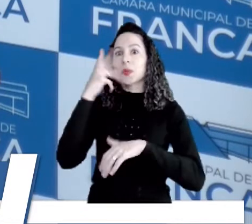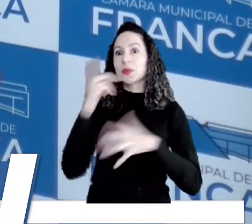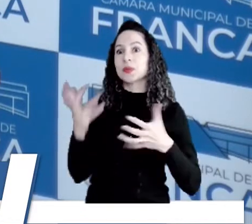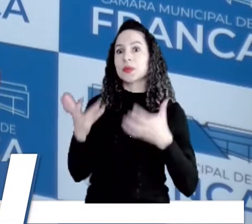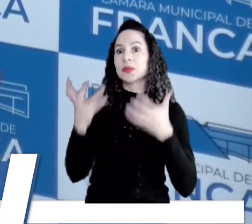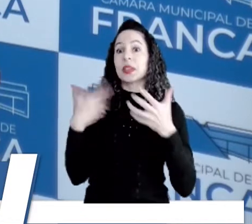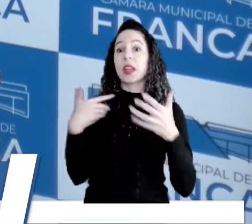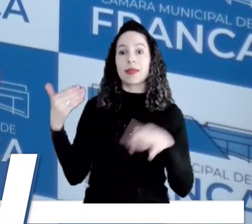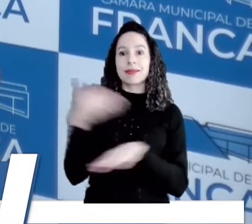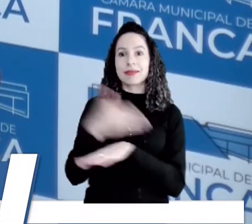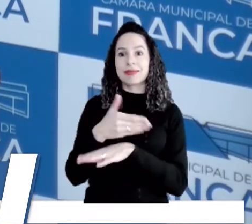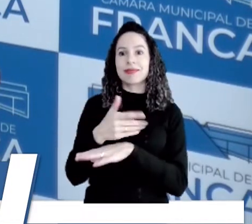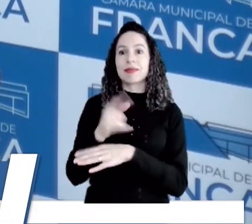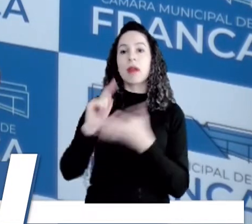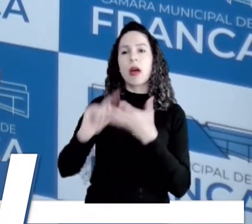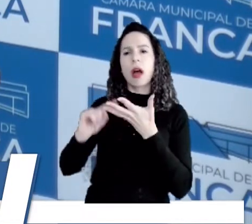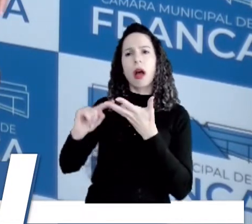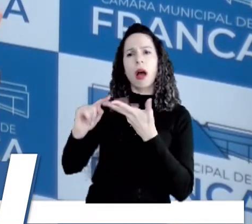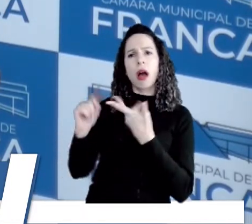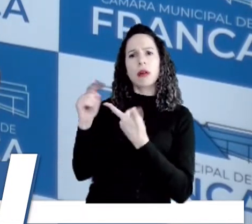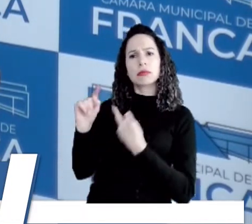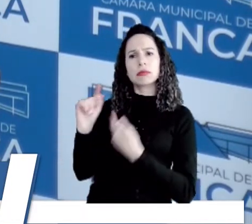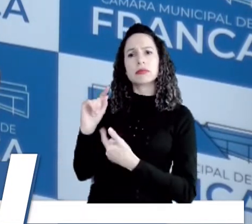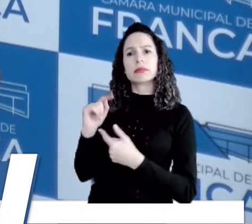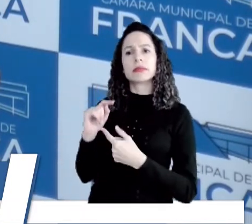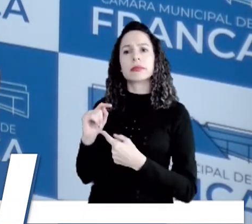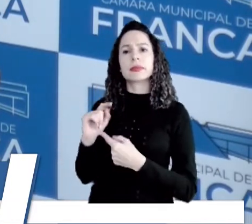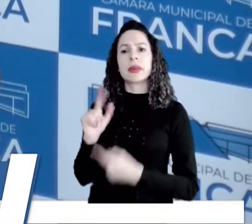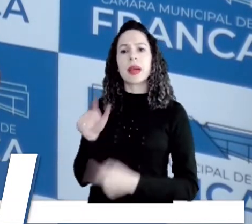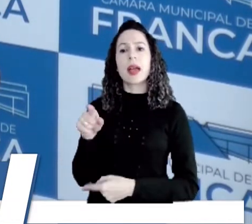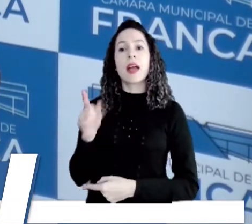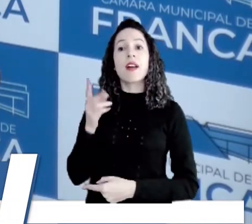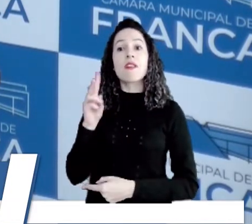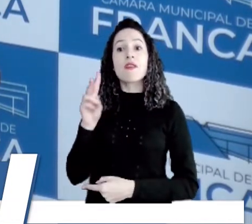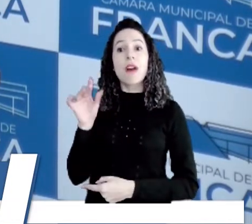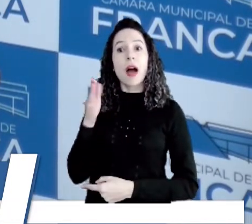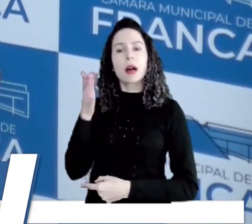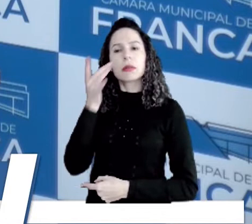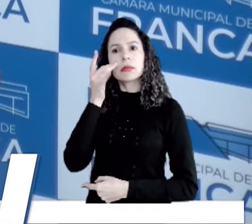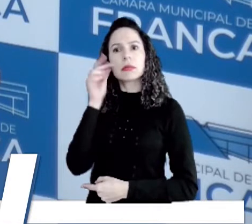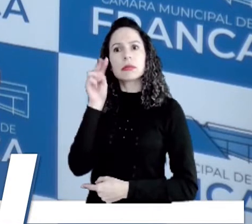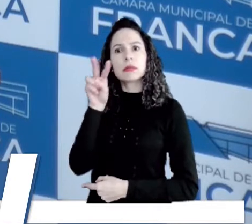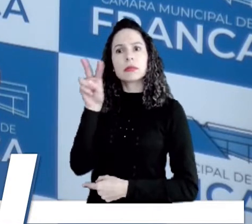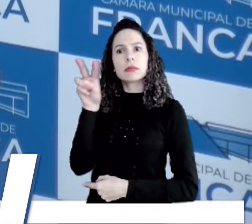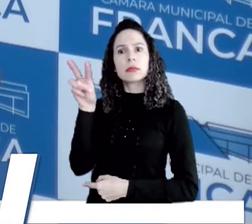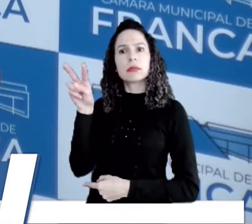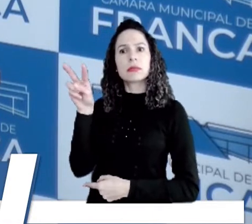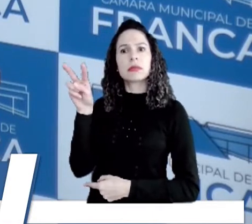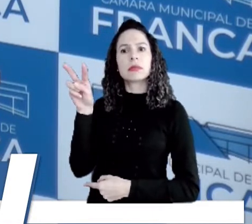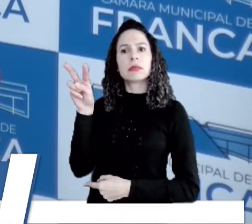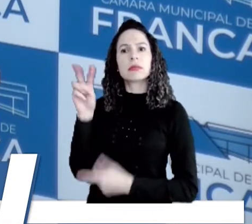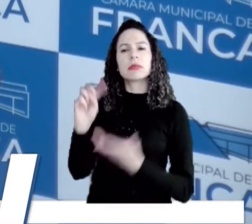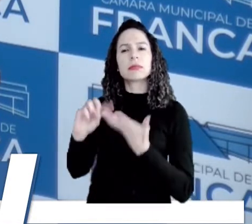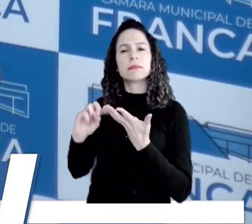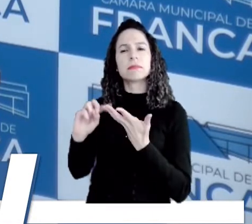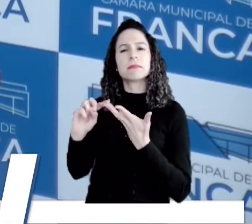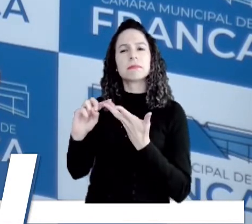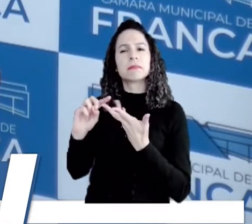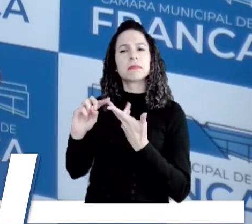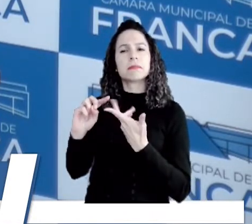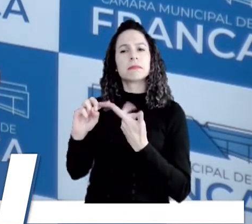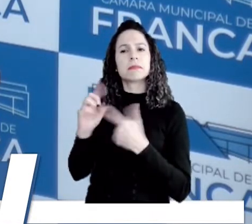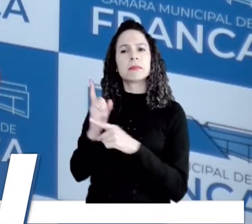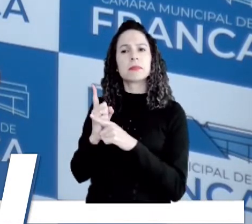e aponta, é porque a gente vai ao local, começa a detalhar os locais